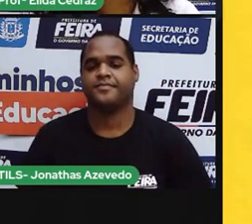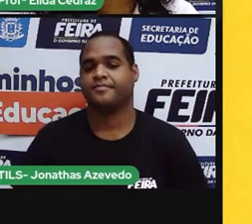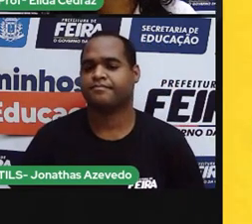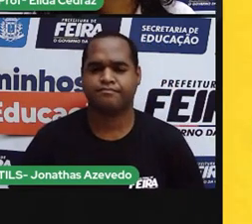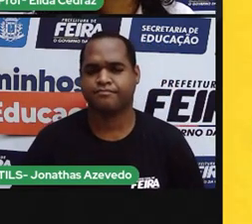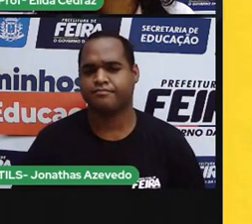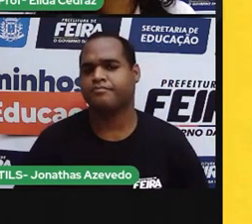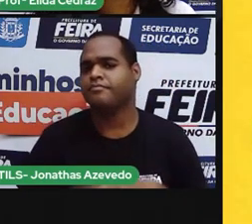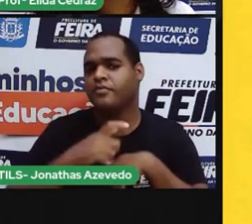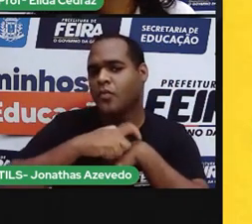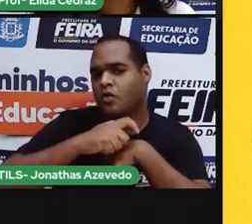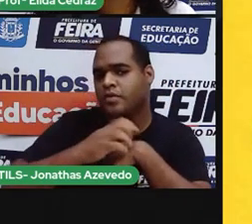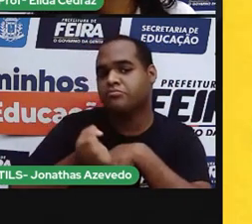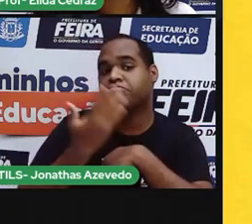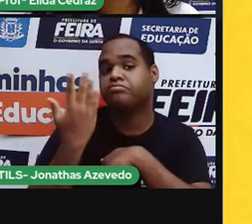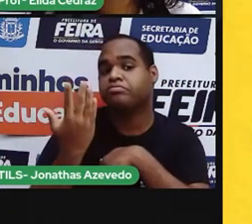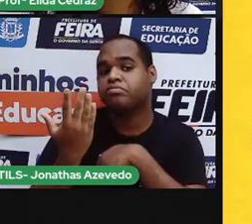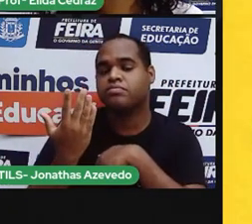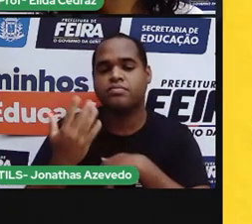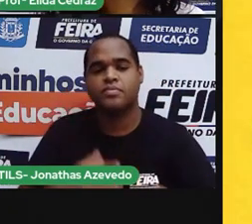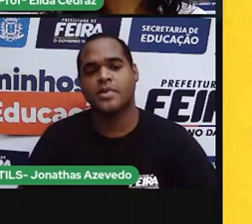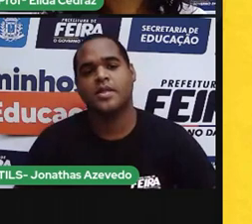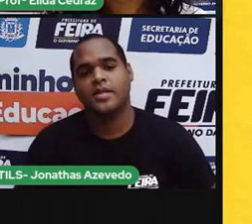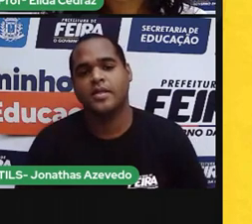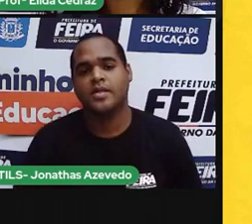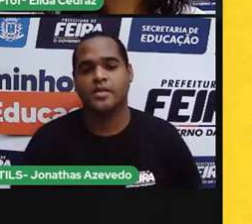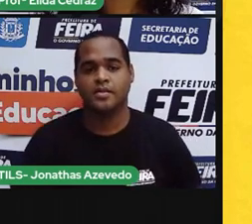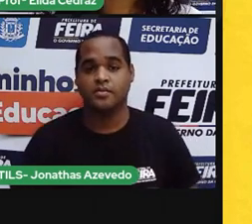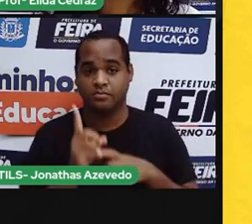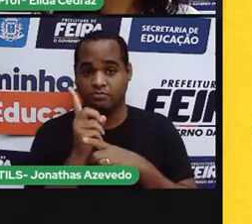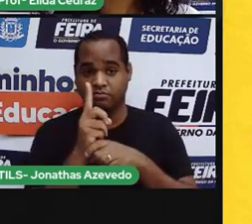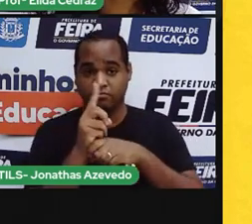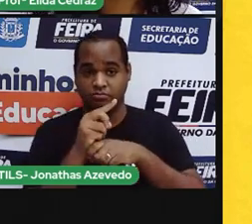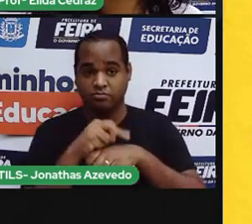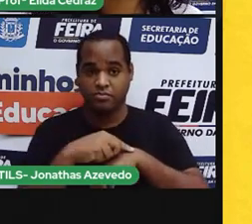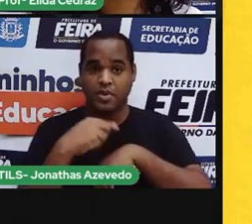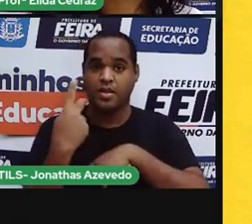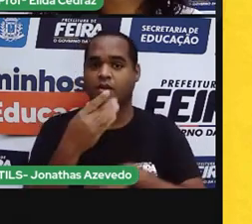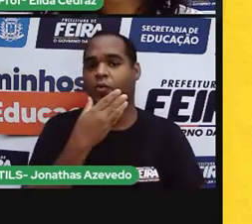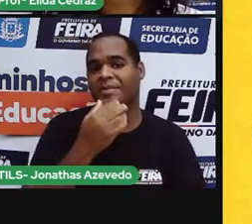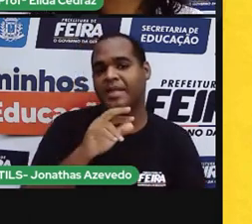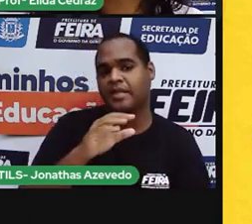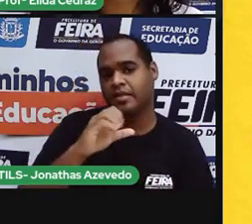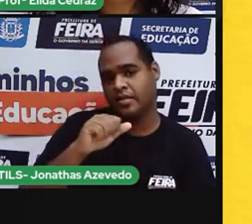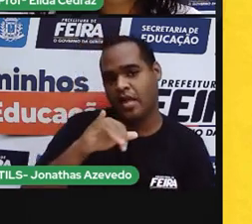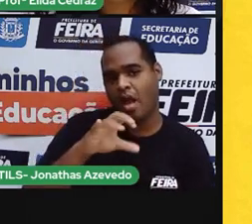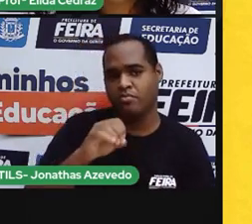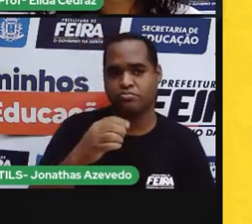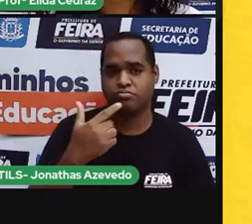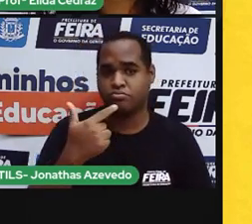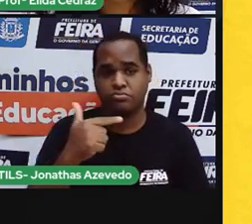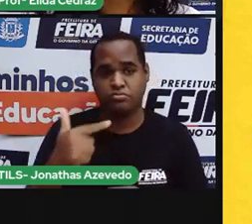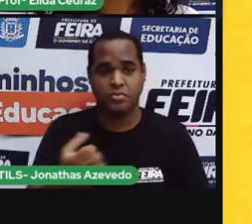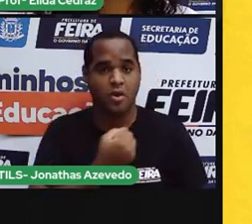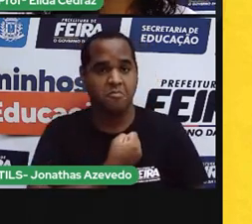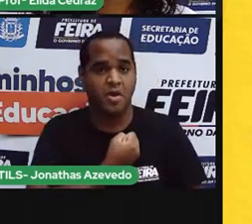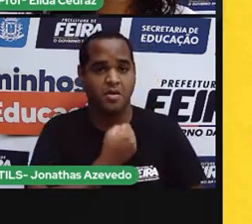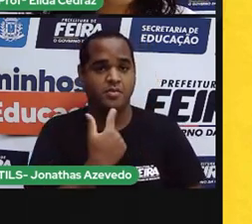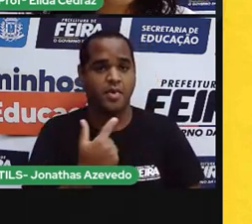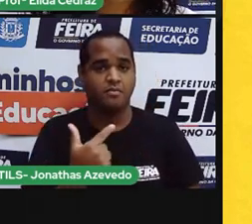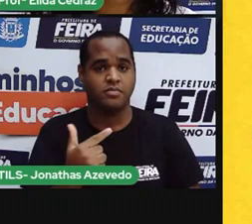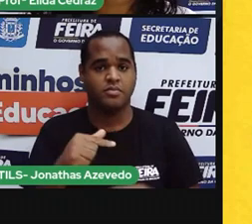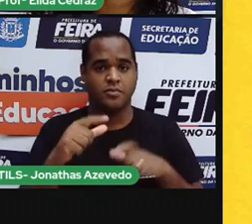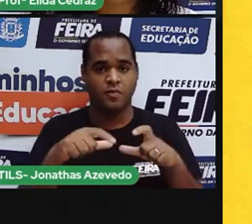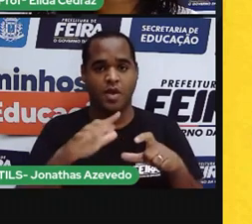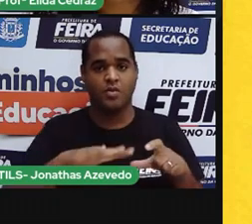Que horas são? No relógio do Caio não tem nenhum número, não. No